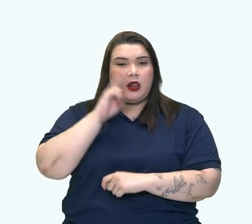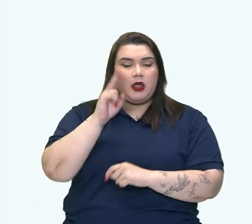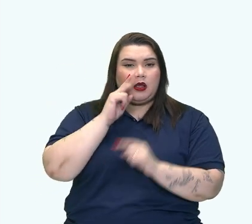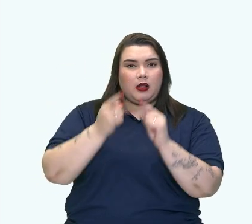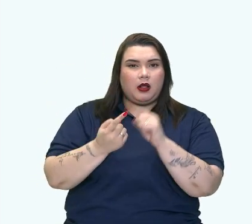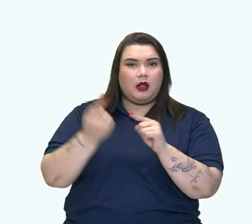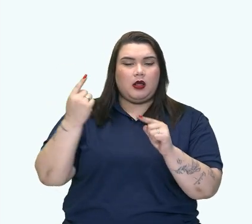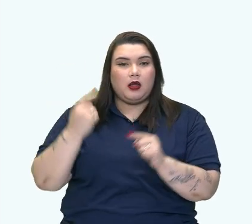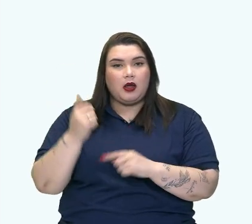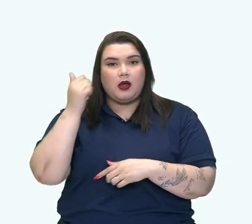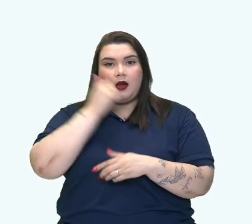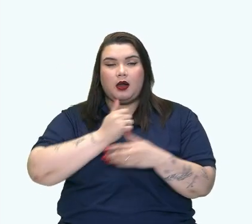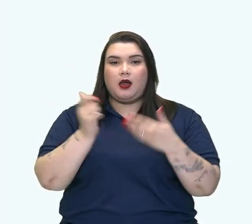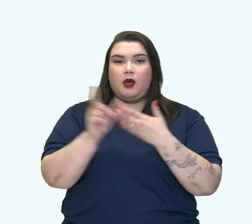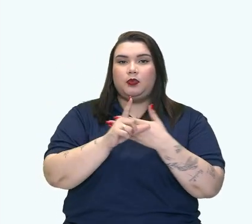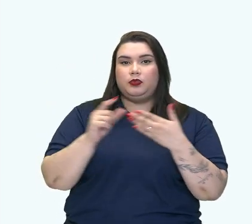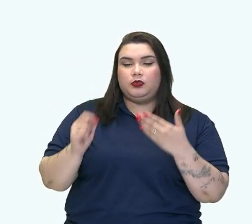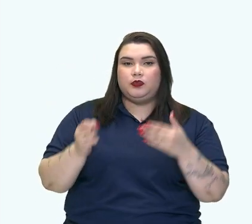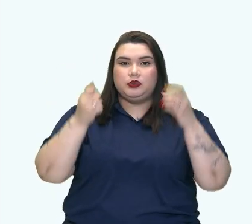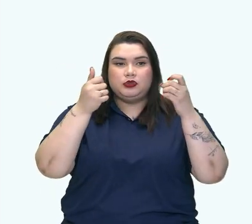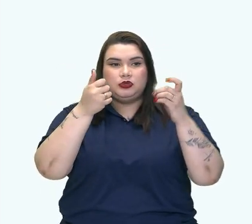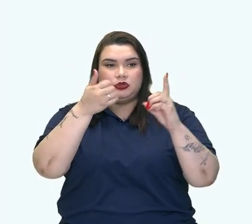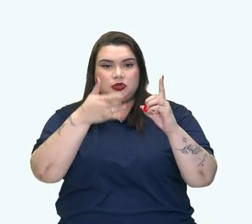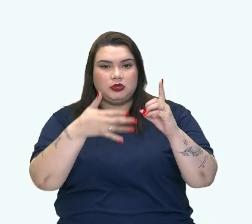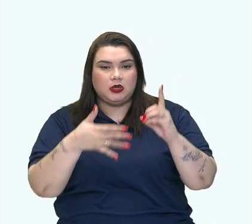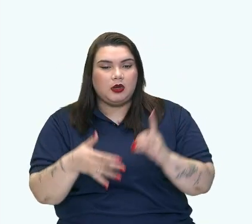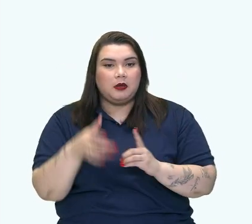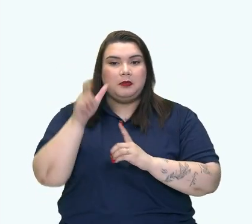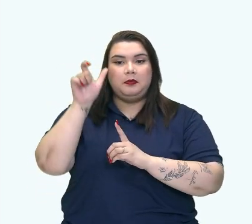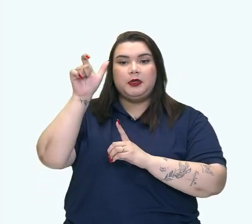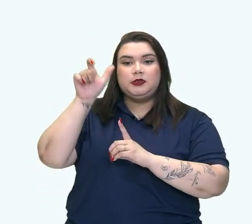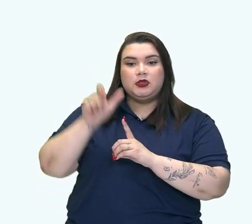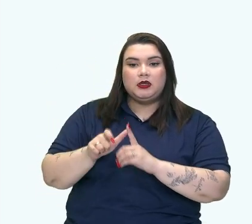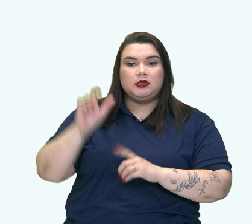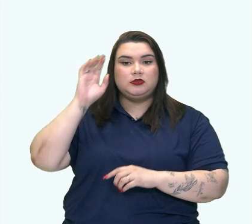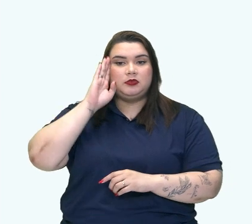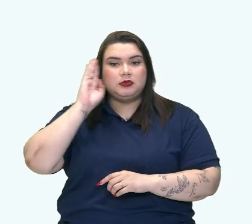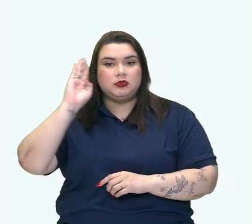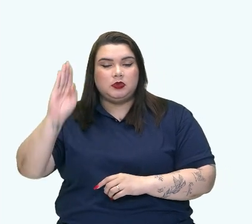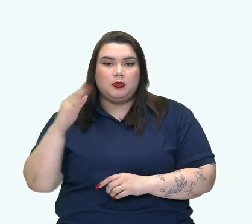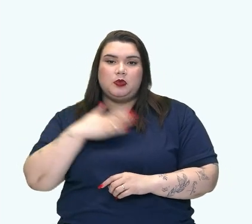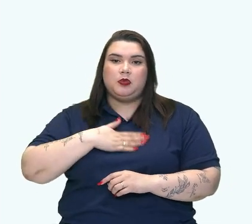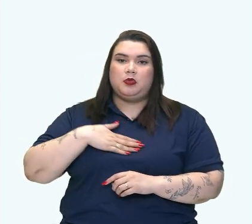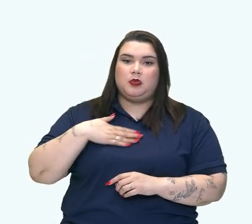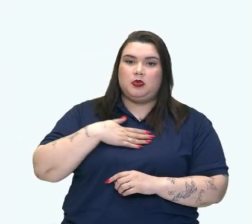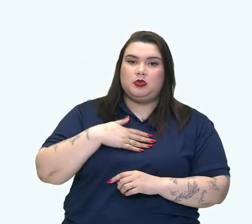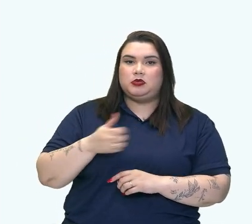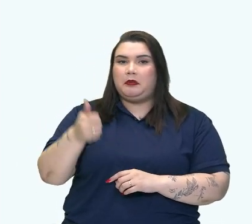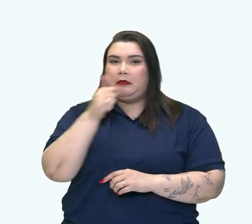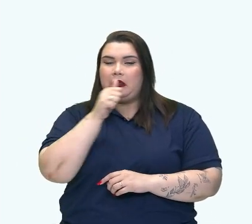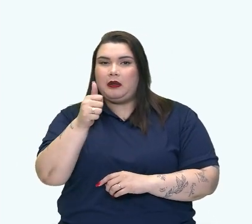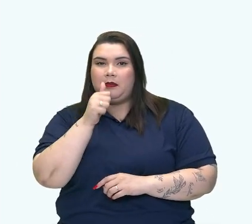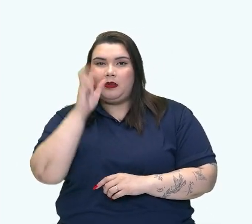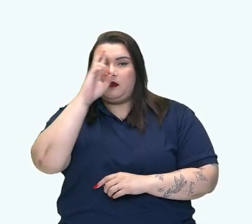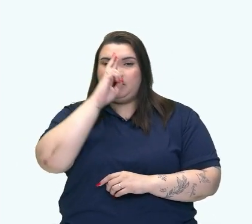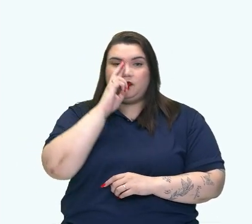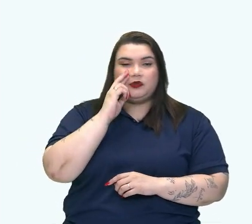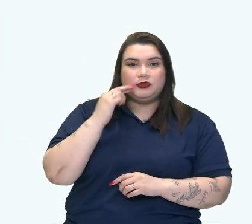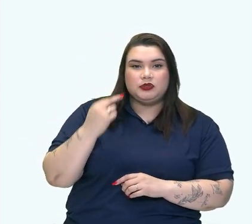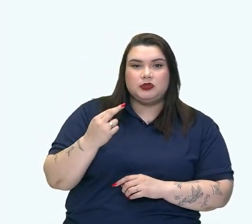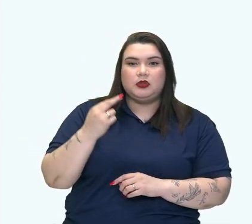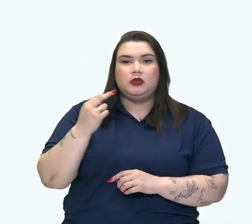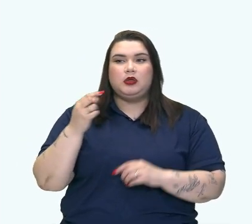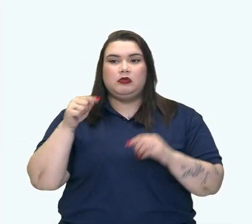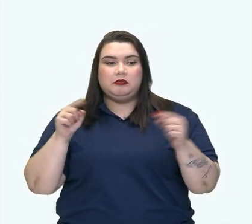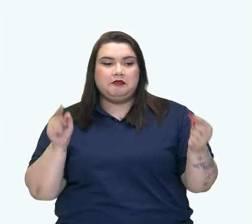a Clarice descreve que a nossa personagem principal, ela gostava de beber um refrigerante da